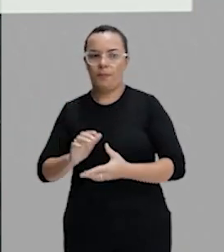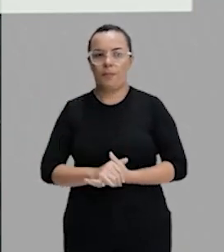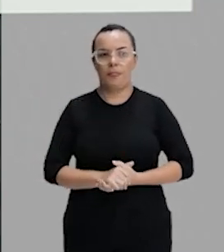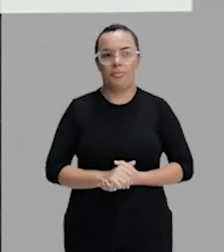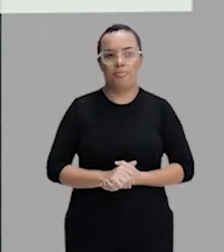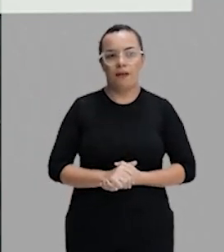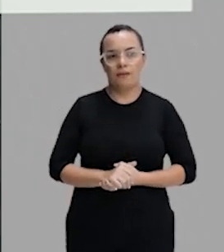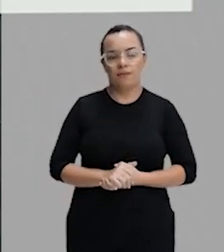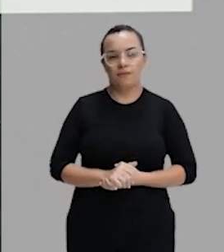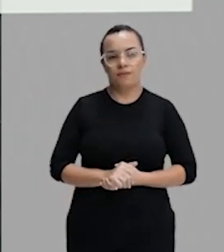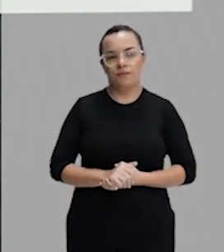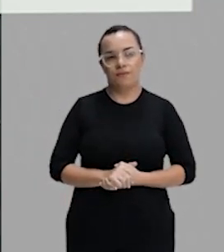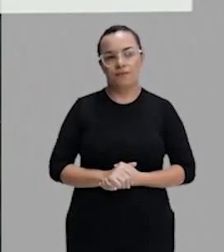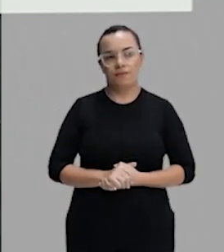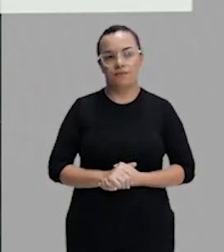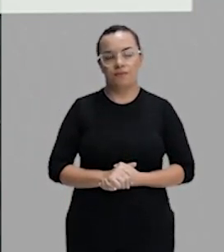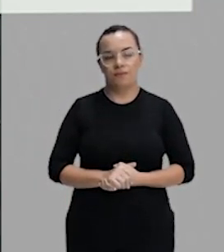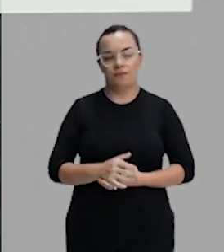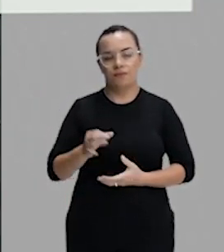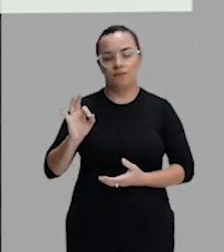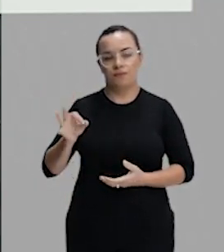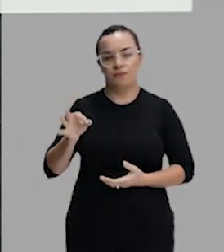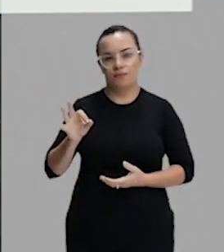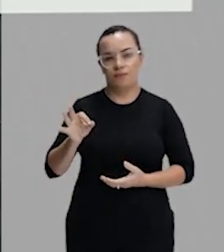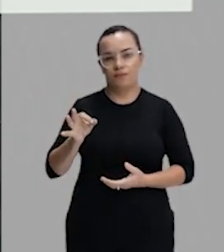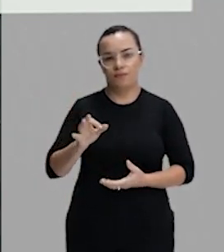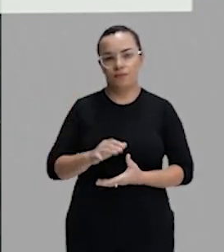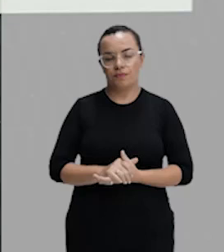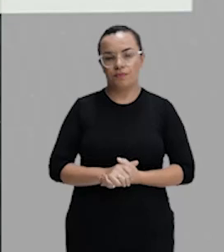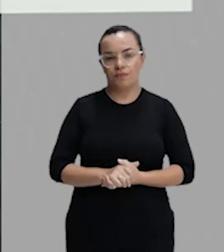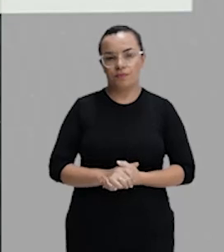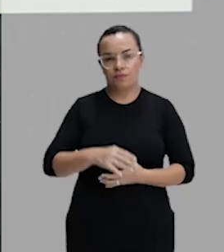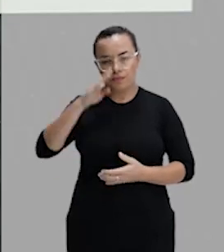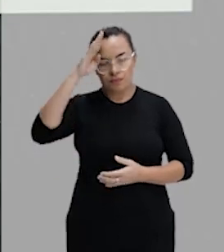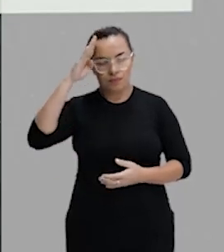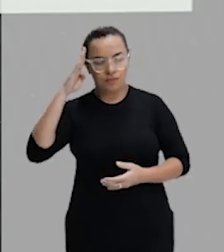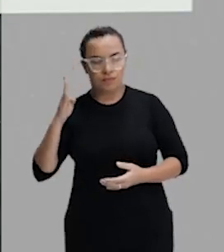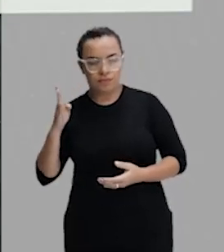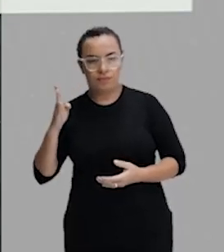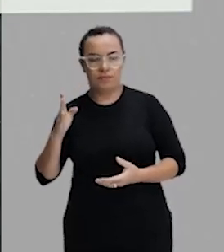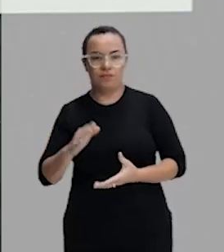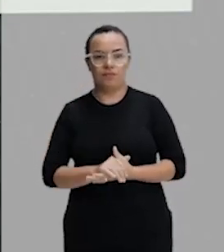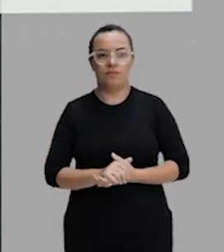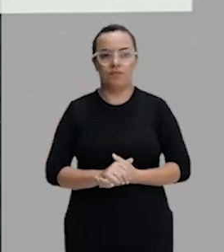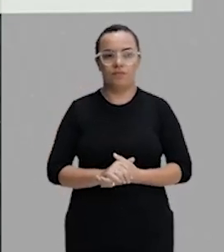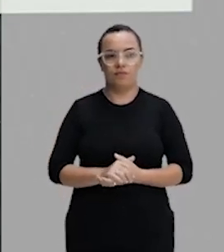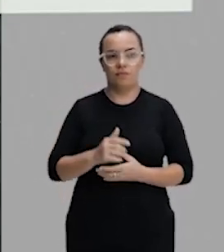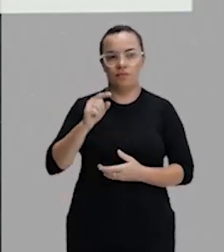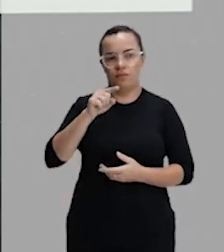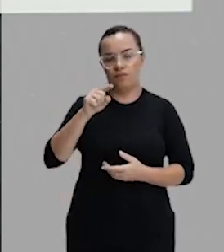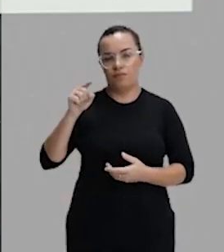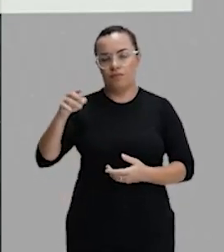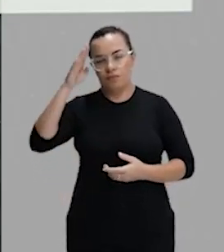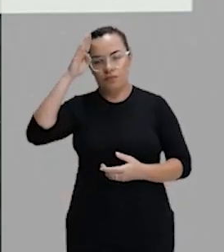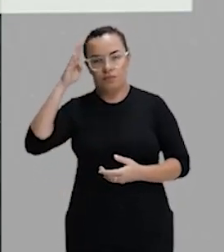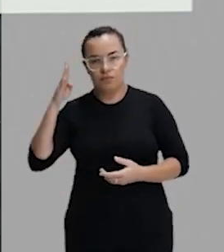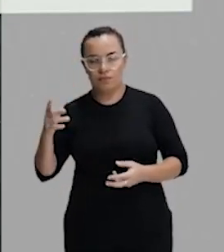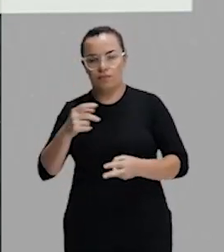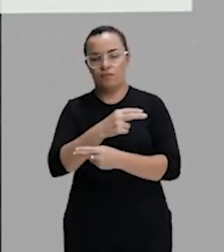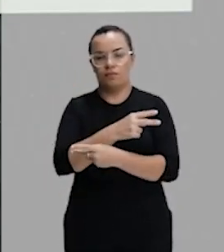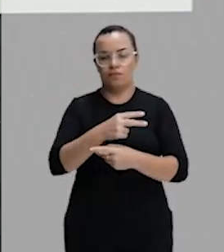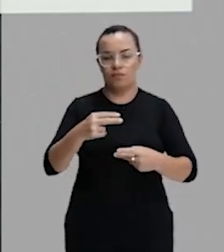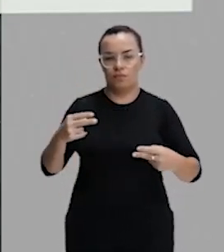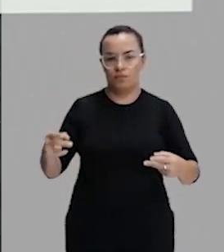médio. Certo? Então são esses os principais pontos, né, os principais